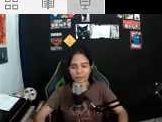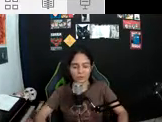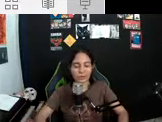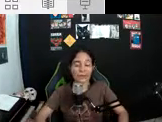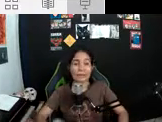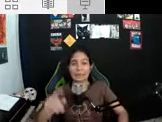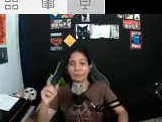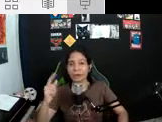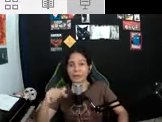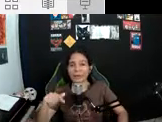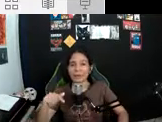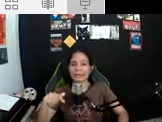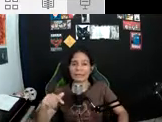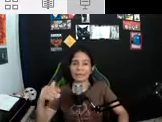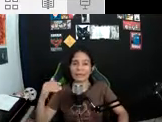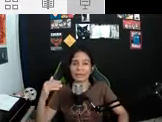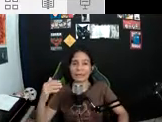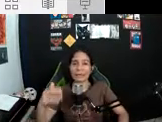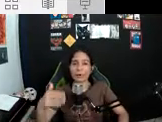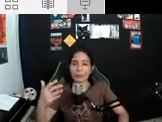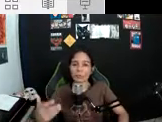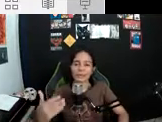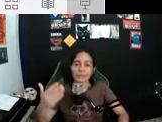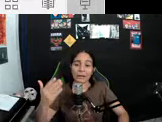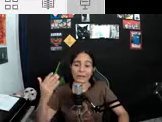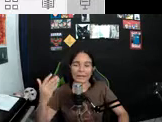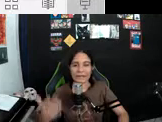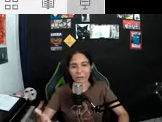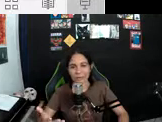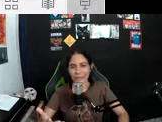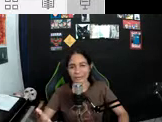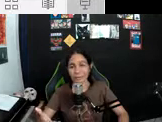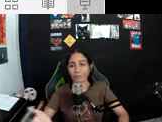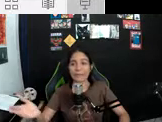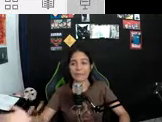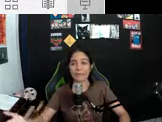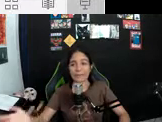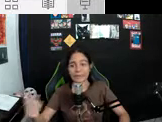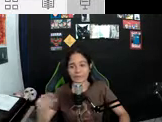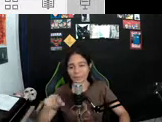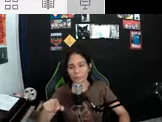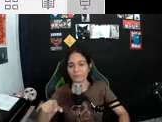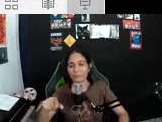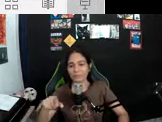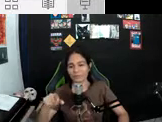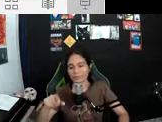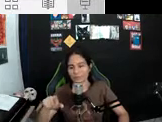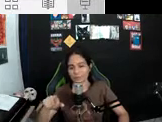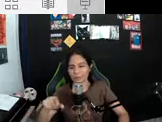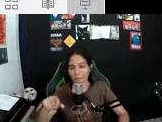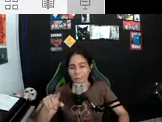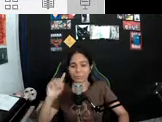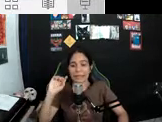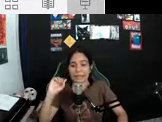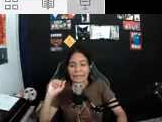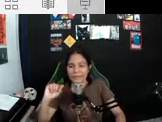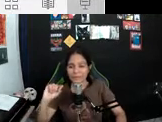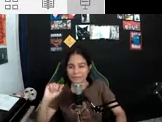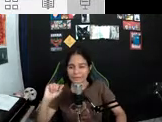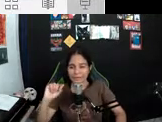esse registro. E pior ainda, né? Que ele como profissional, ele tem conhecimento, pelo menos deveria ter conhecimento dessa